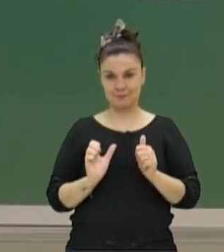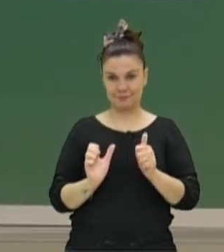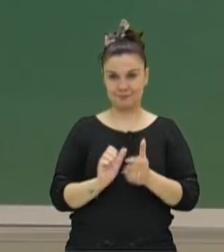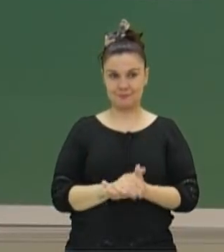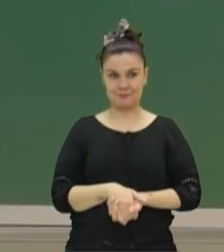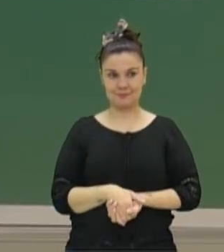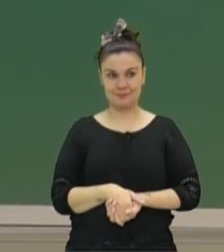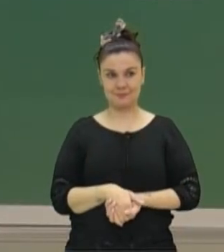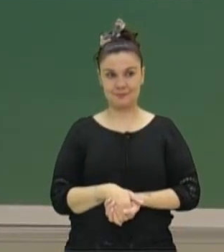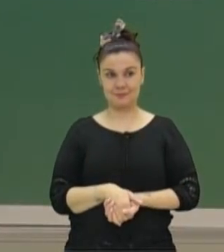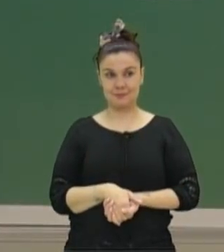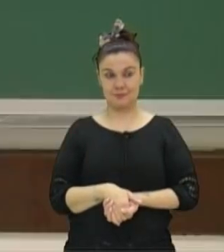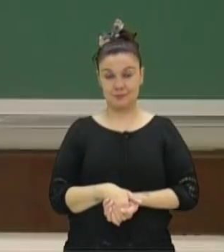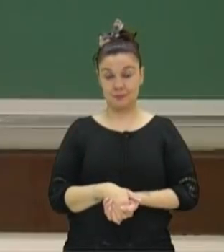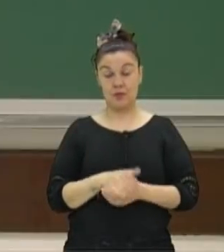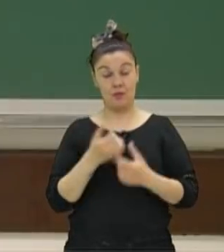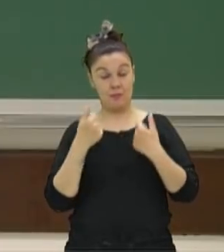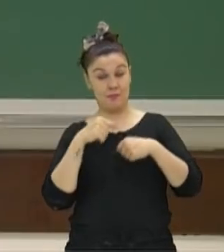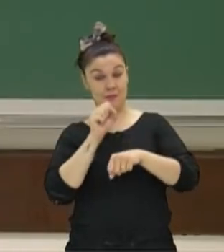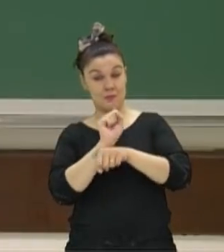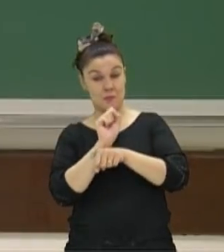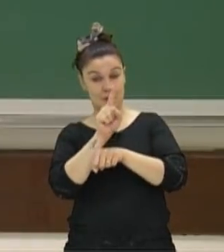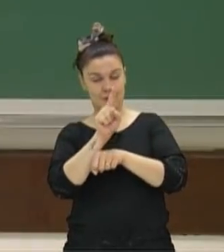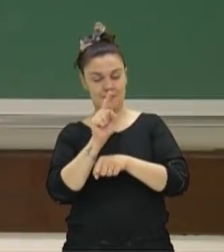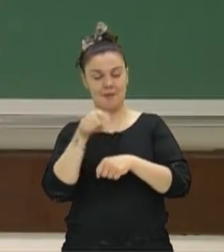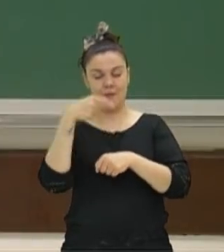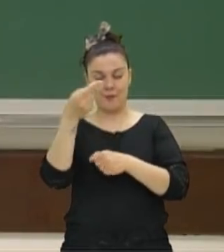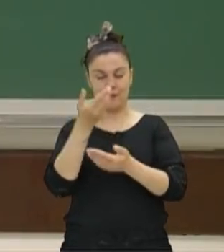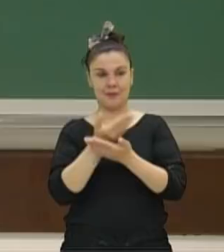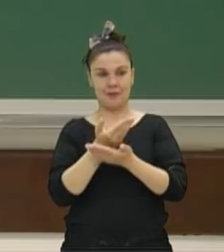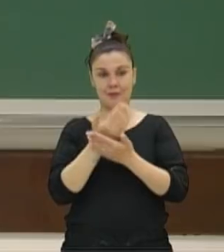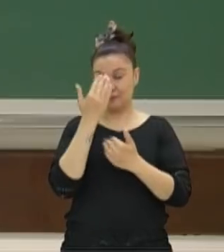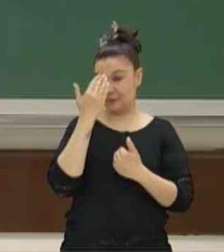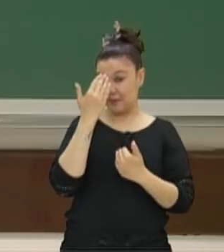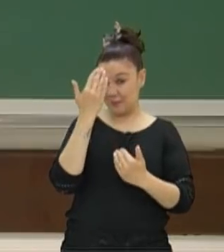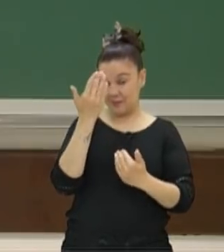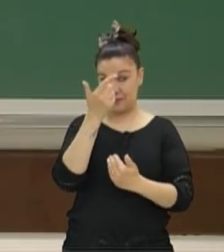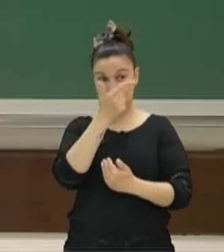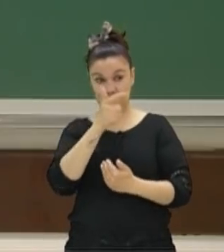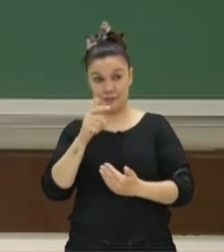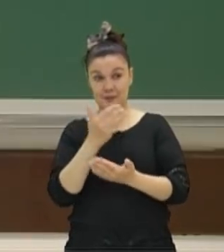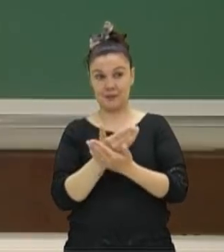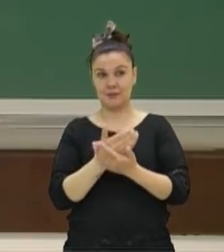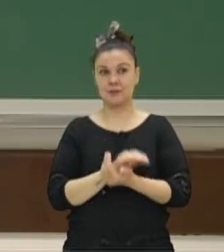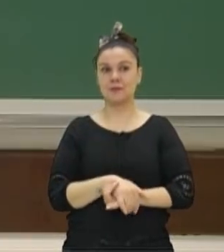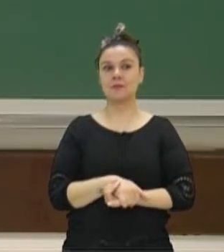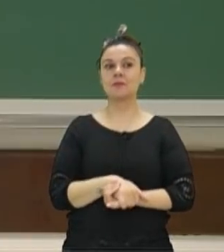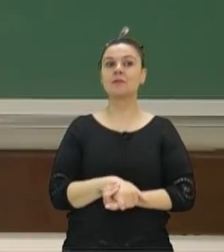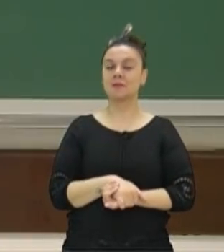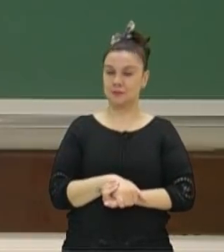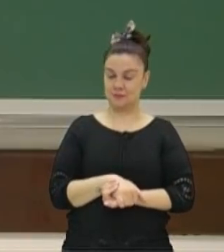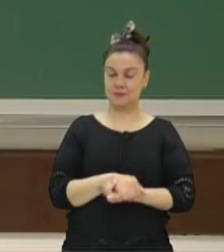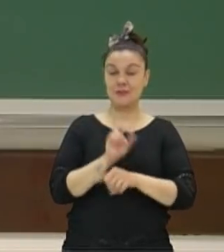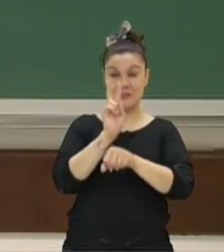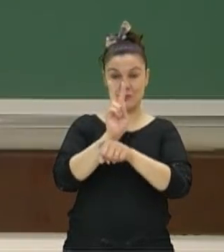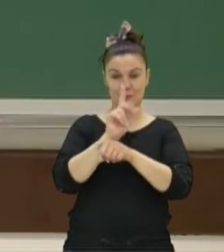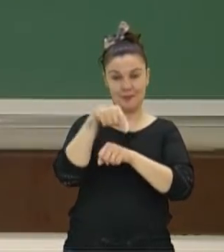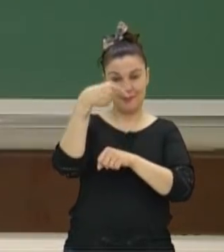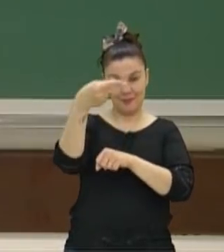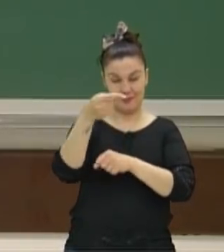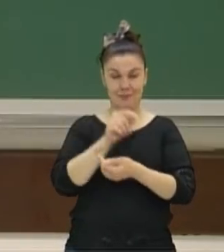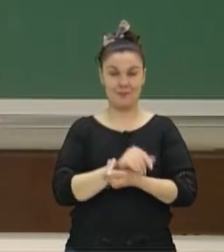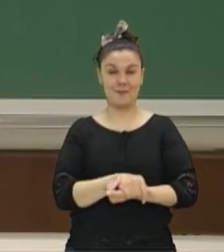masculino, beleza? Espero você aqui na próxima aula, agradeço novamente a sua atenção, se cuida e até mais!